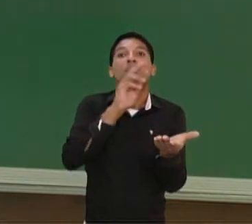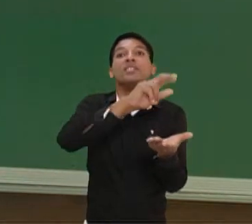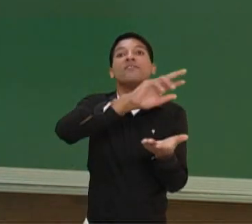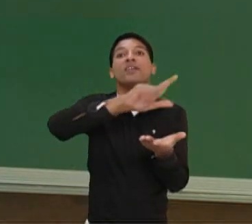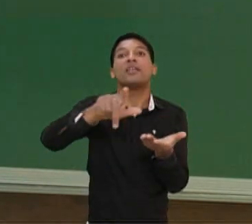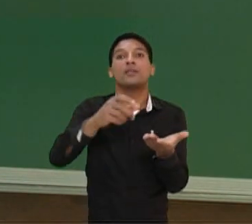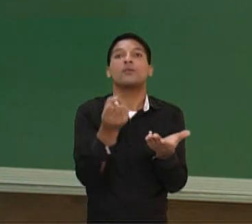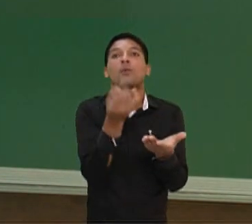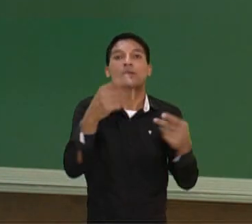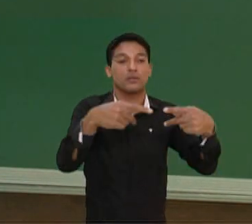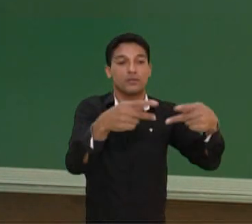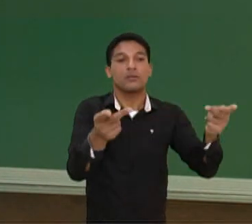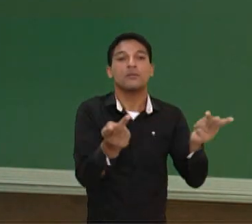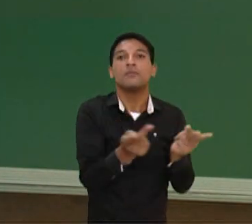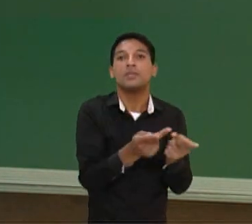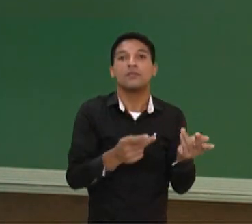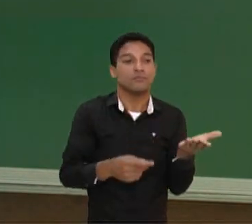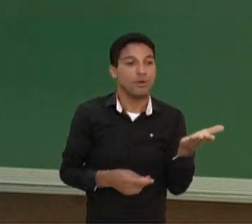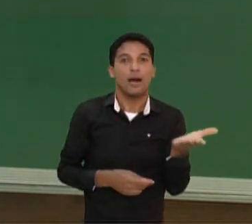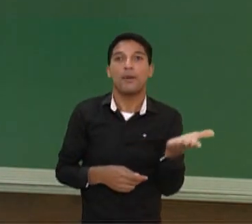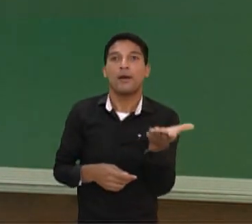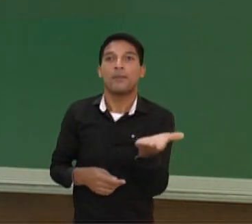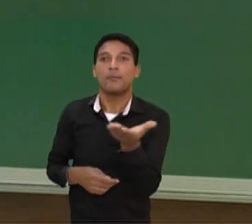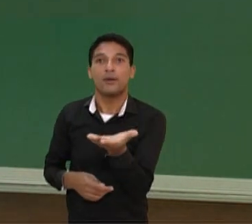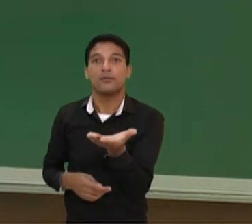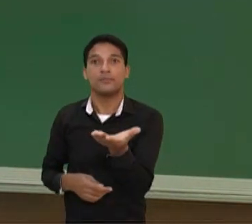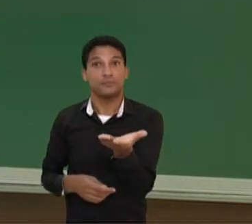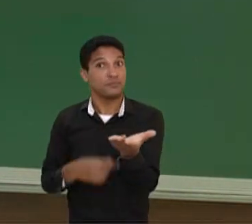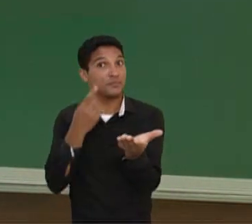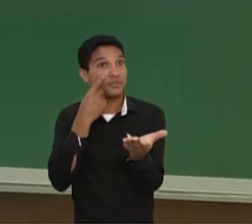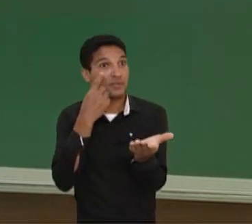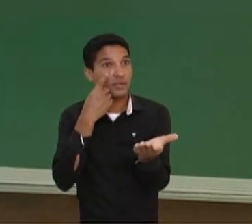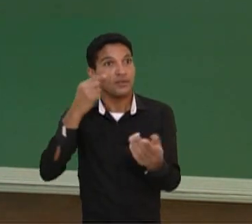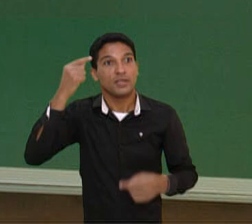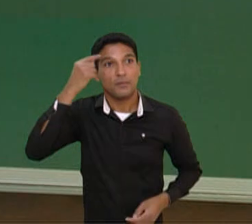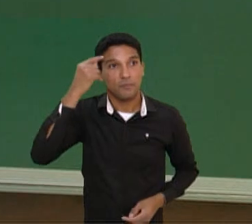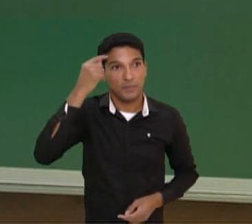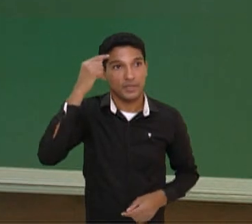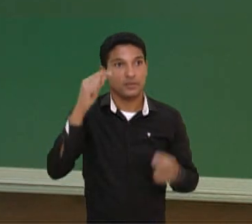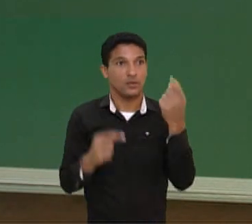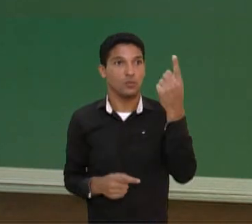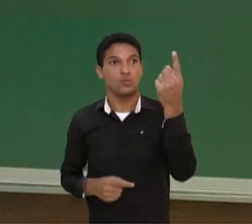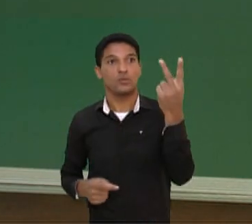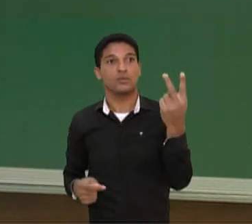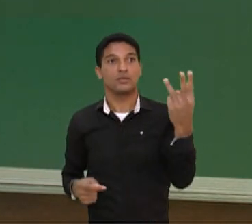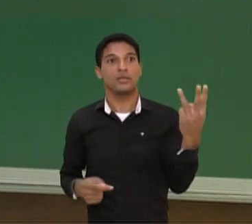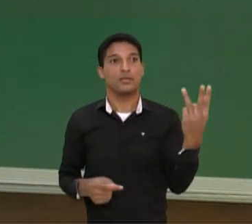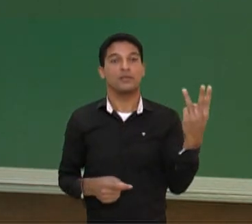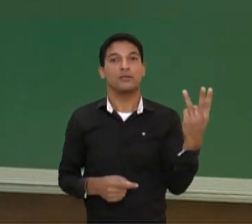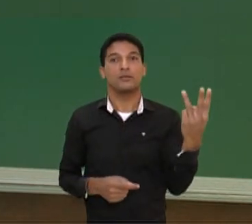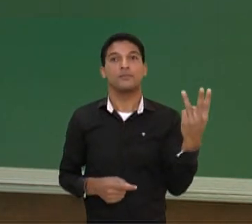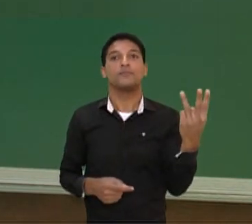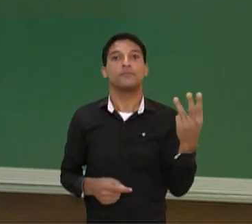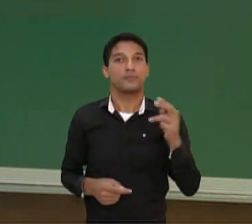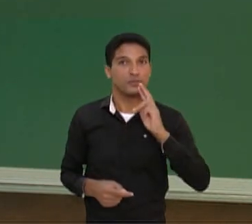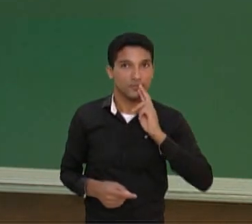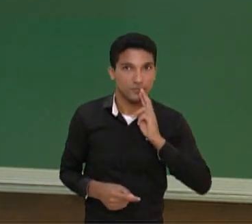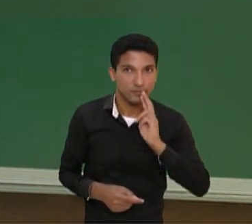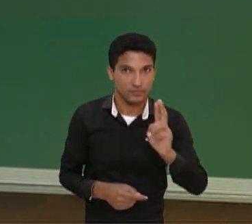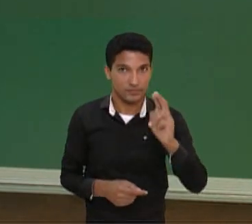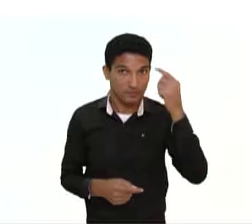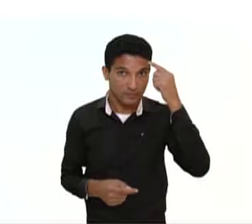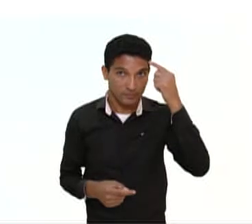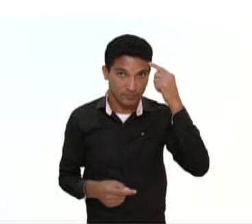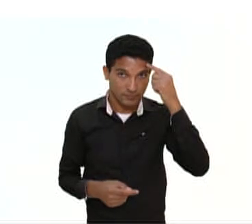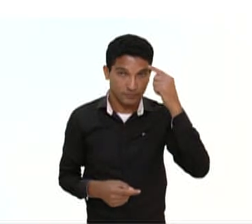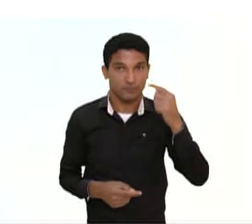não? Pense aí. É um problema de arranjo ou de combinação? Então, antes de calcular, pensa se é arranjo ou combinação, respondendo essas 3 perguntas aí, eu